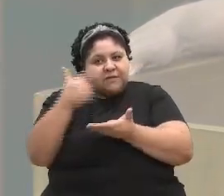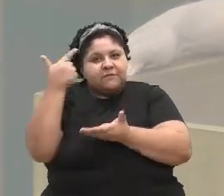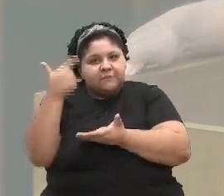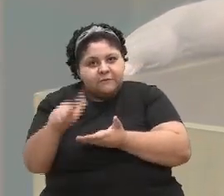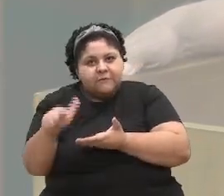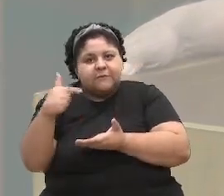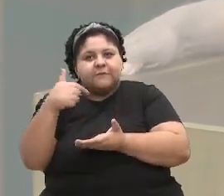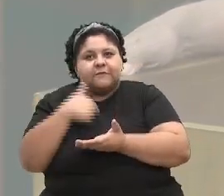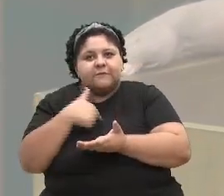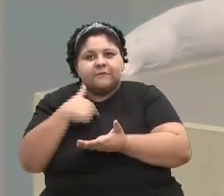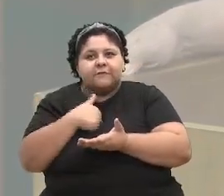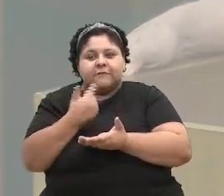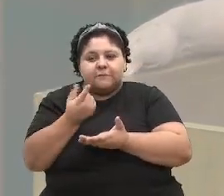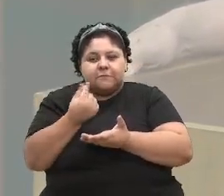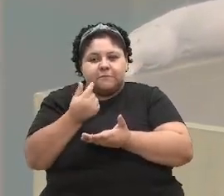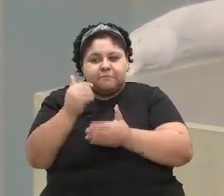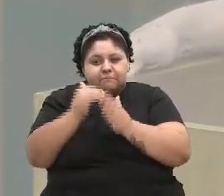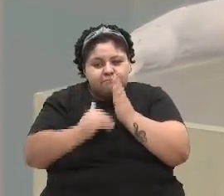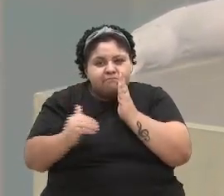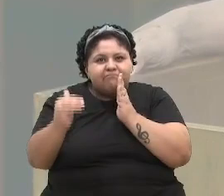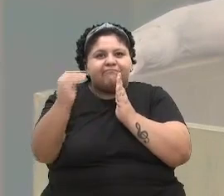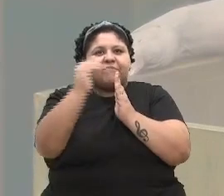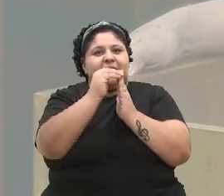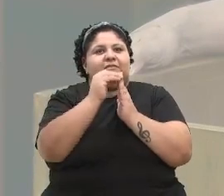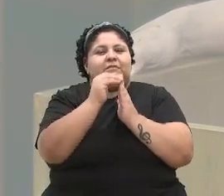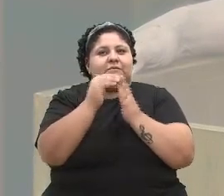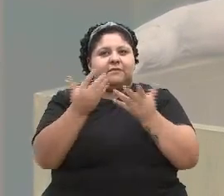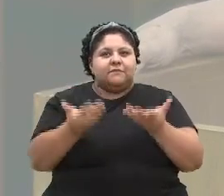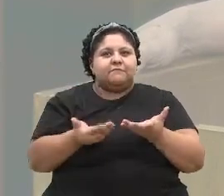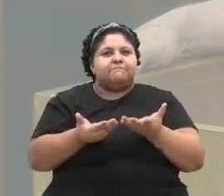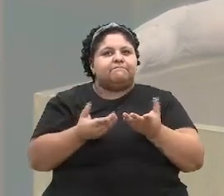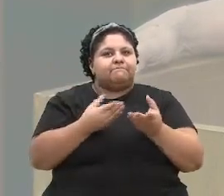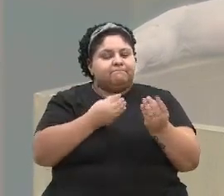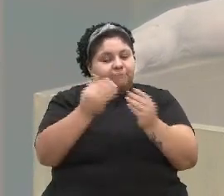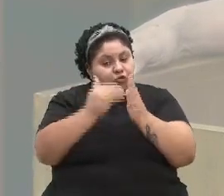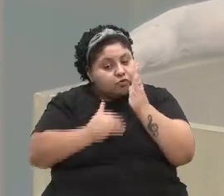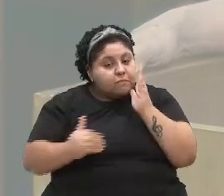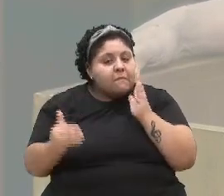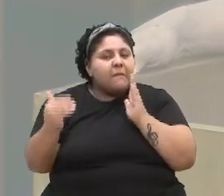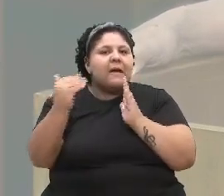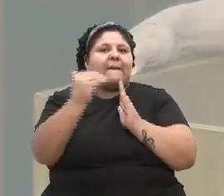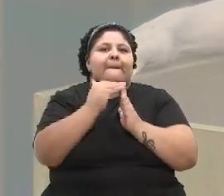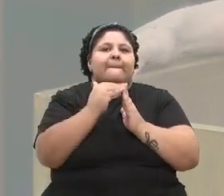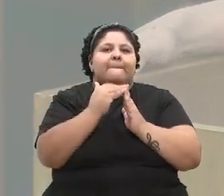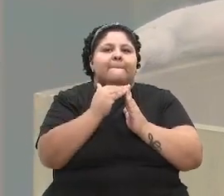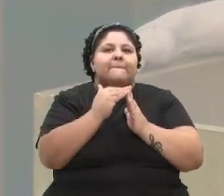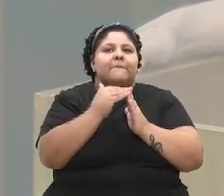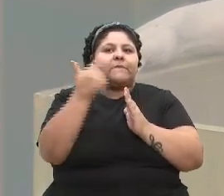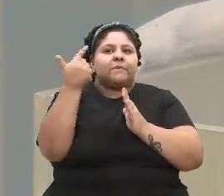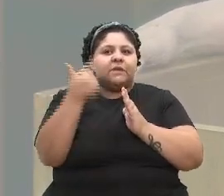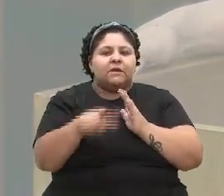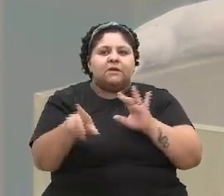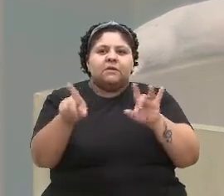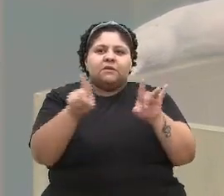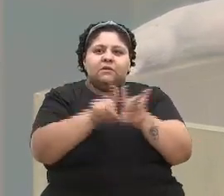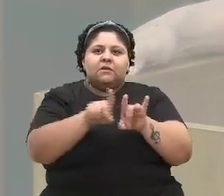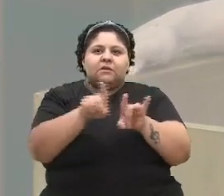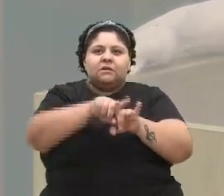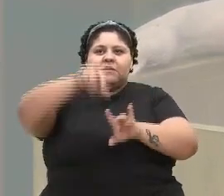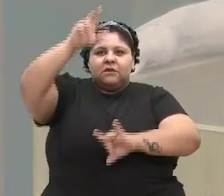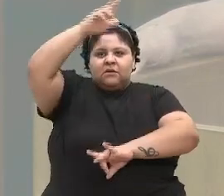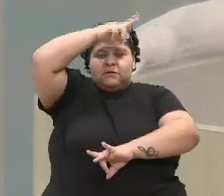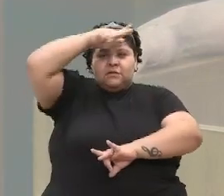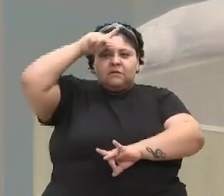o custo é muito maior. É muito maior. Novamente, prefeito Adiló